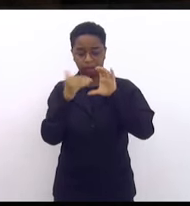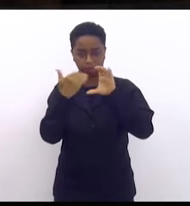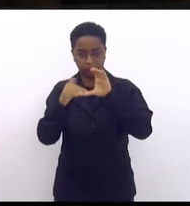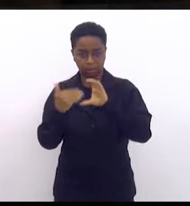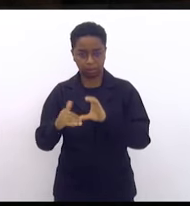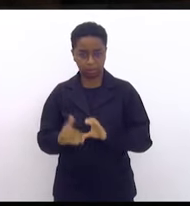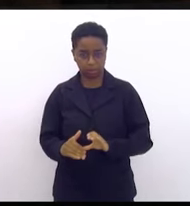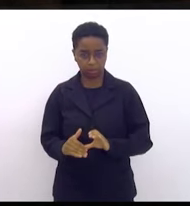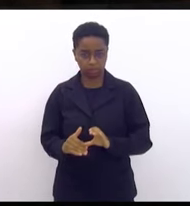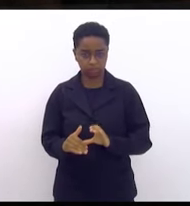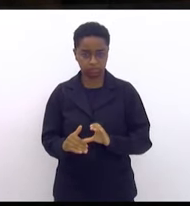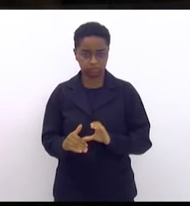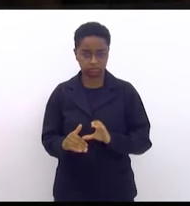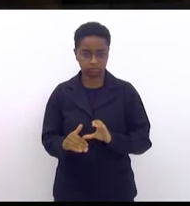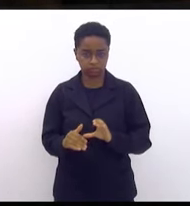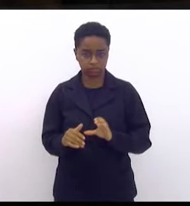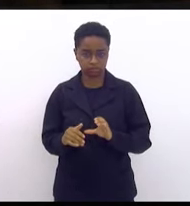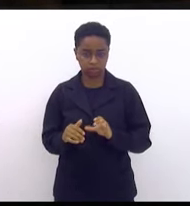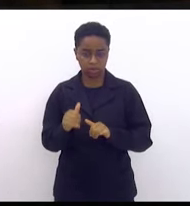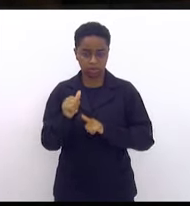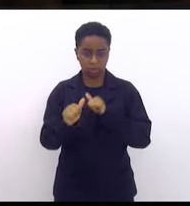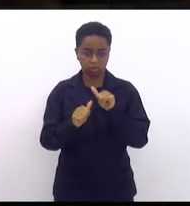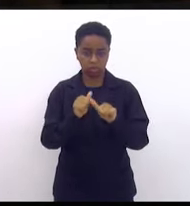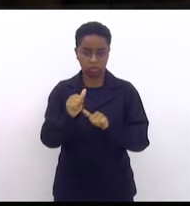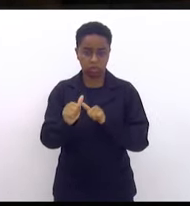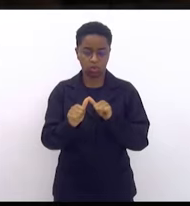transformadas de provisória para